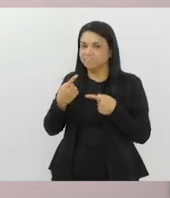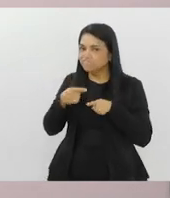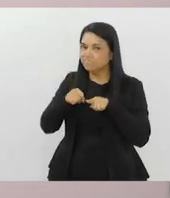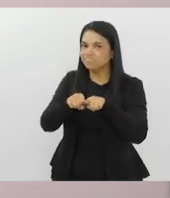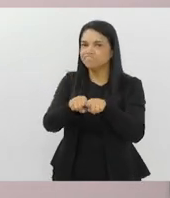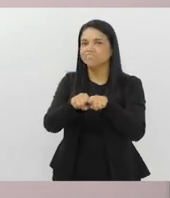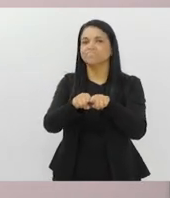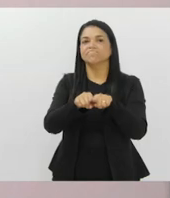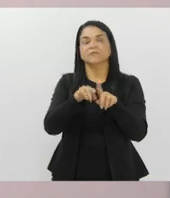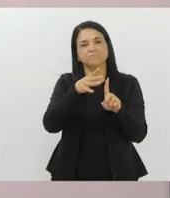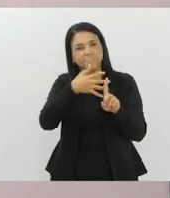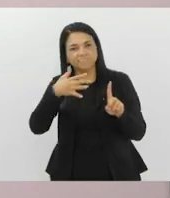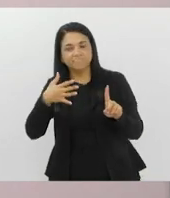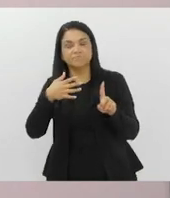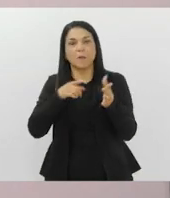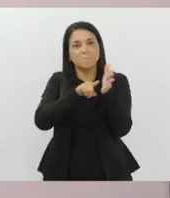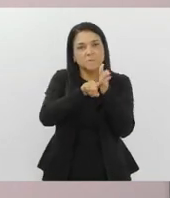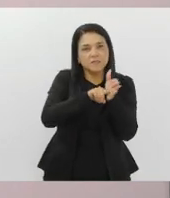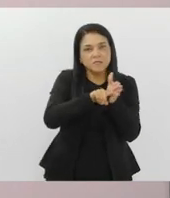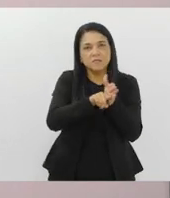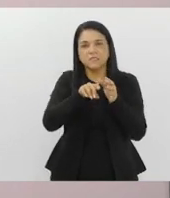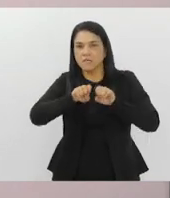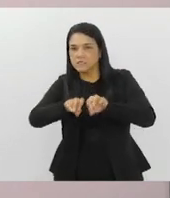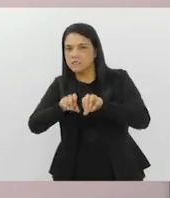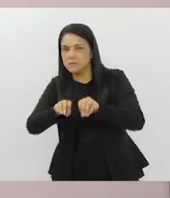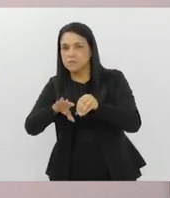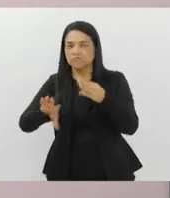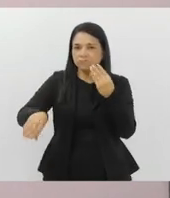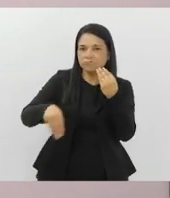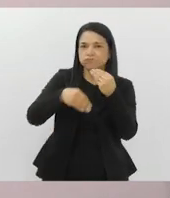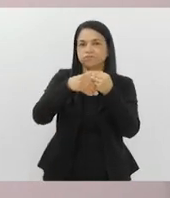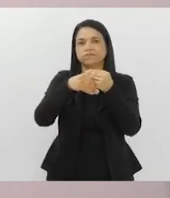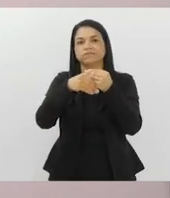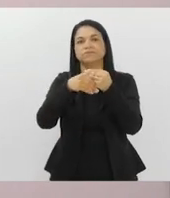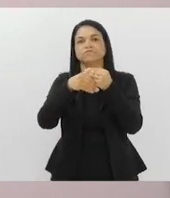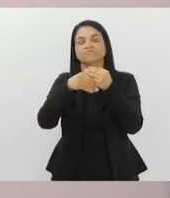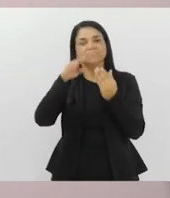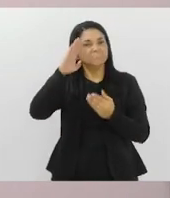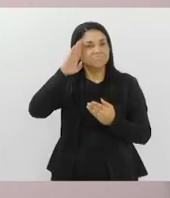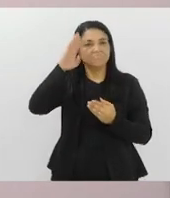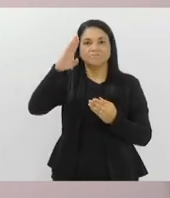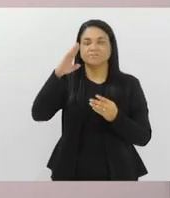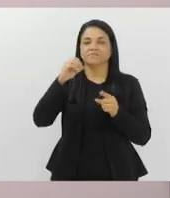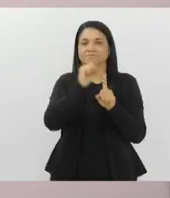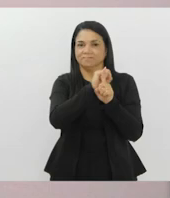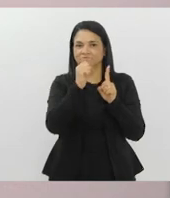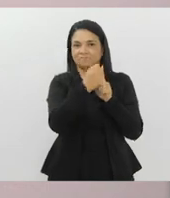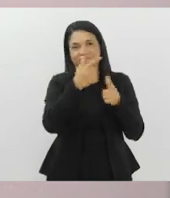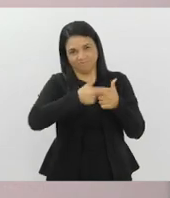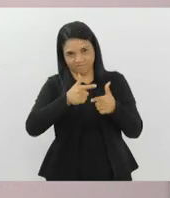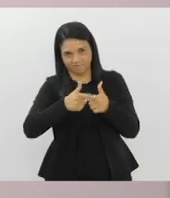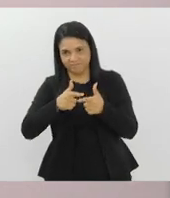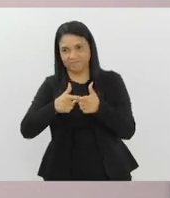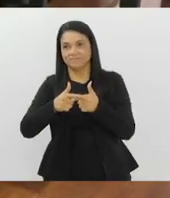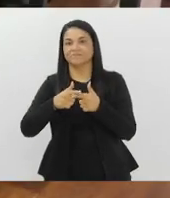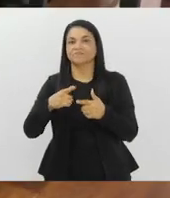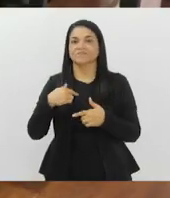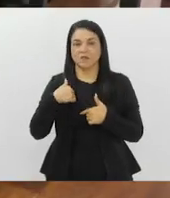extensão, pesquisa, ensino, incorporando as grandes questões prioritárias da sociedade. Então, contem conosco sempre.